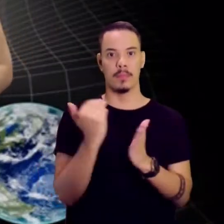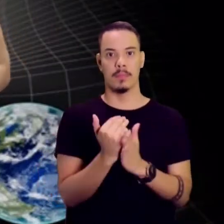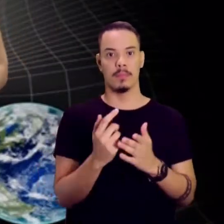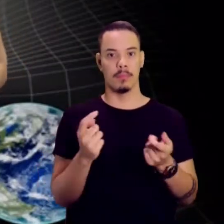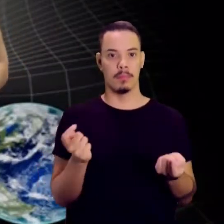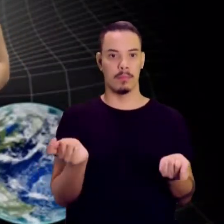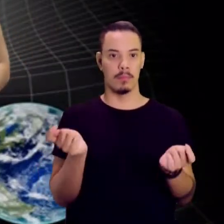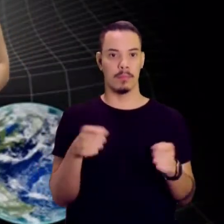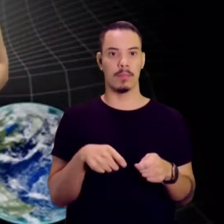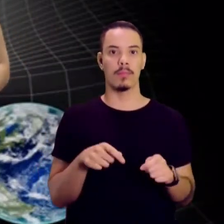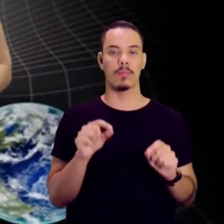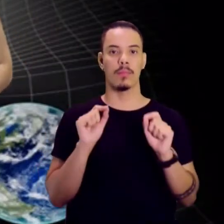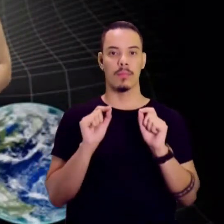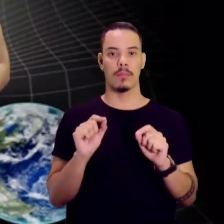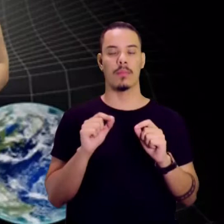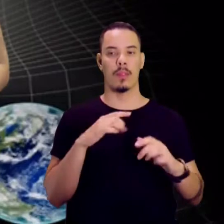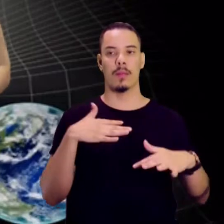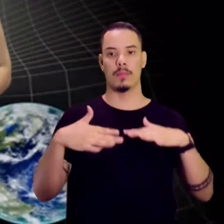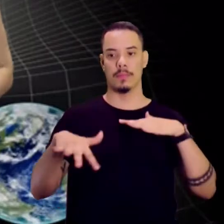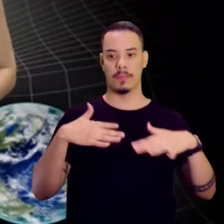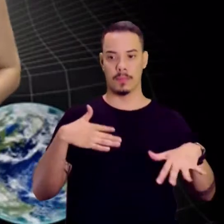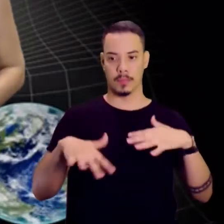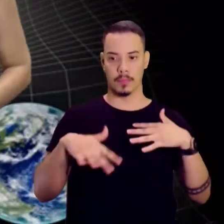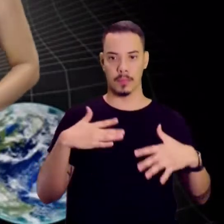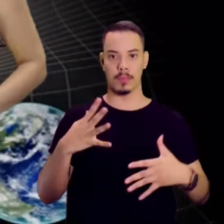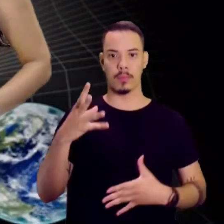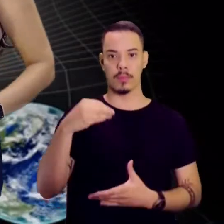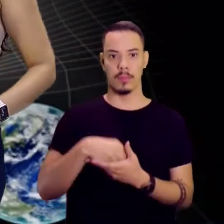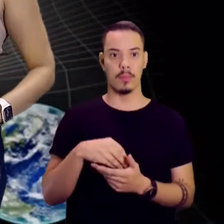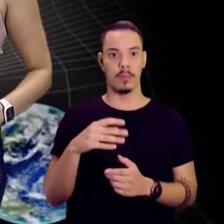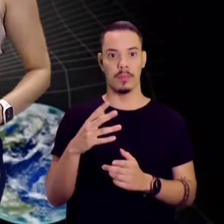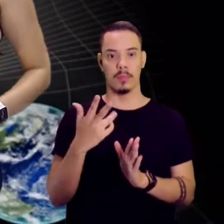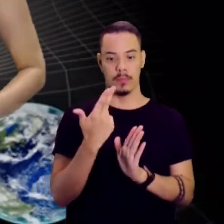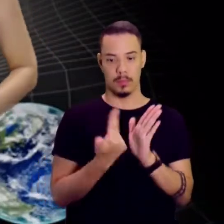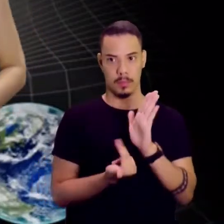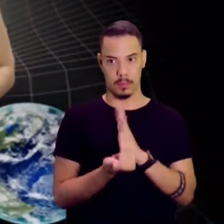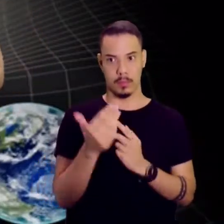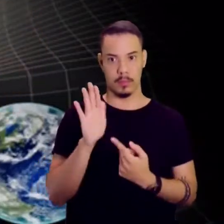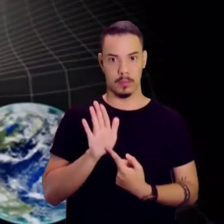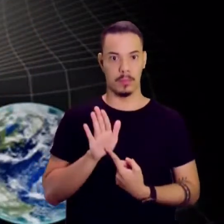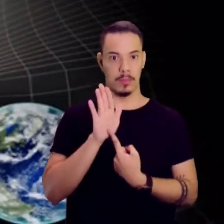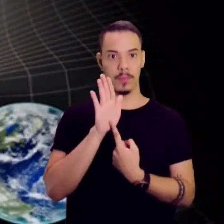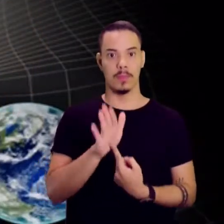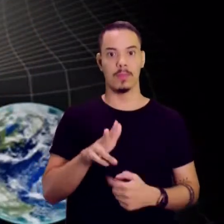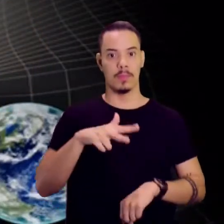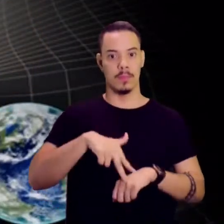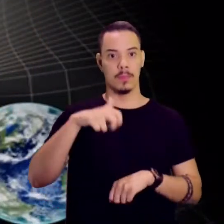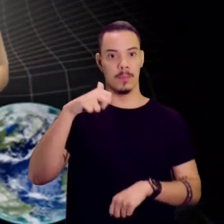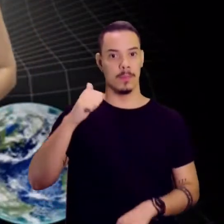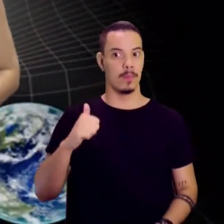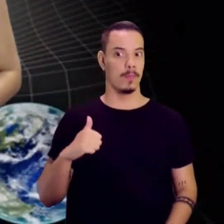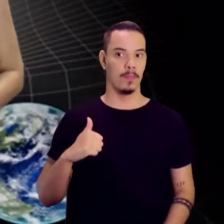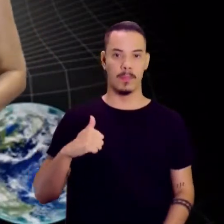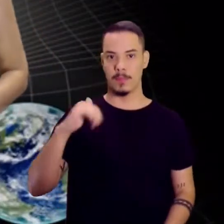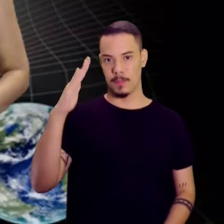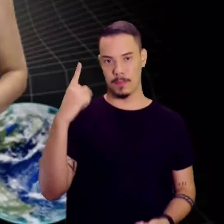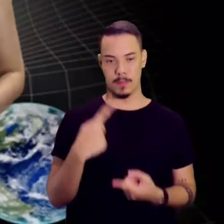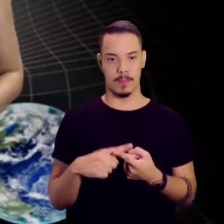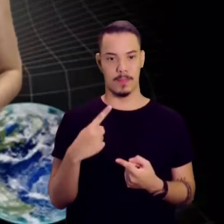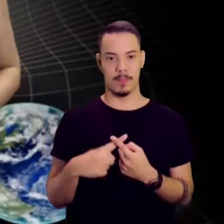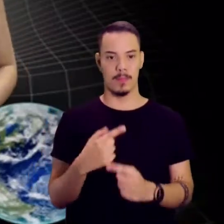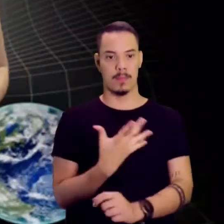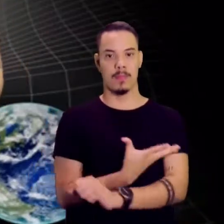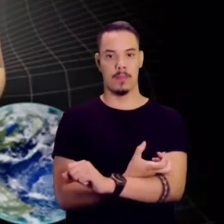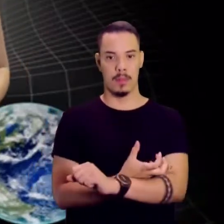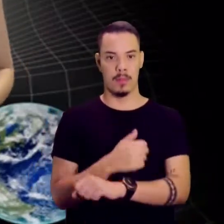poder se mover. Então, quando chegar na Terra, quando chegar na Terra, ele vai poder pular mais alto, né? Porque os músculos já ficou